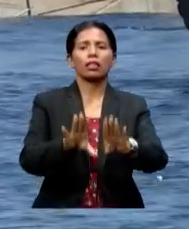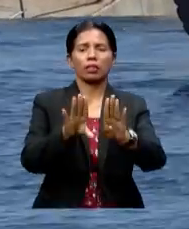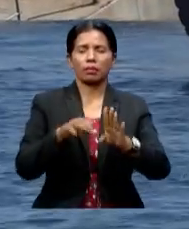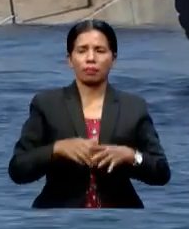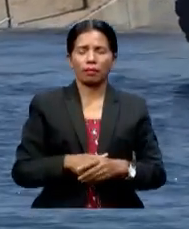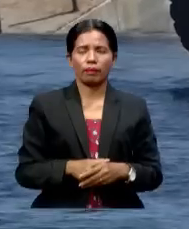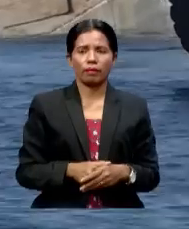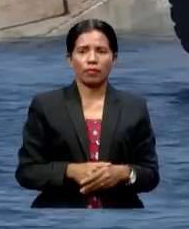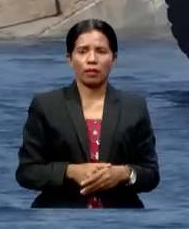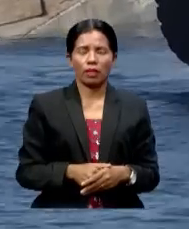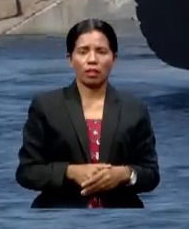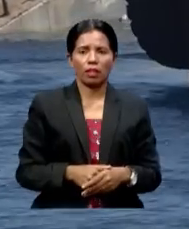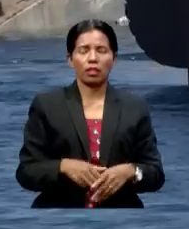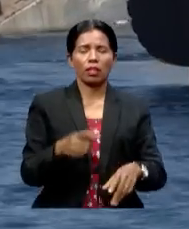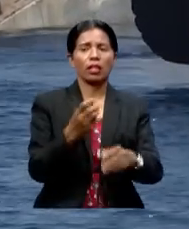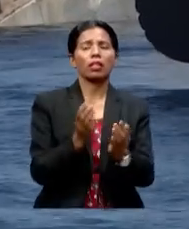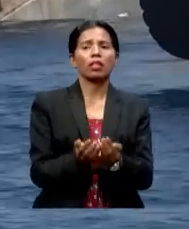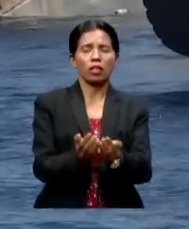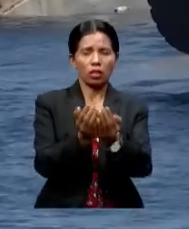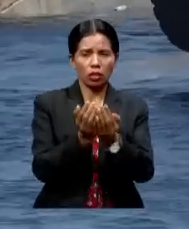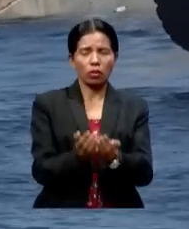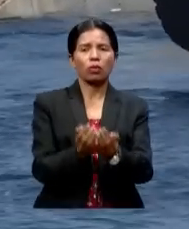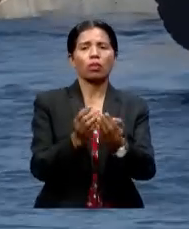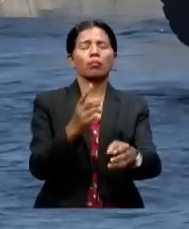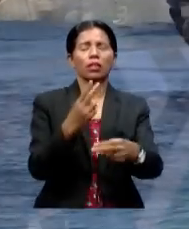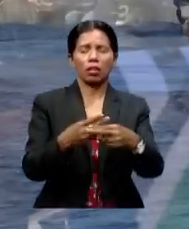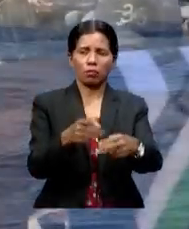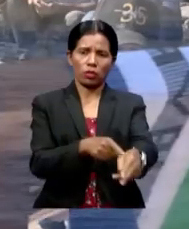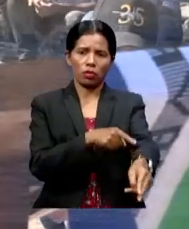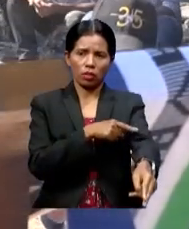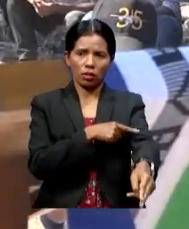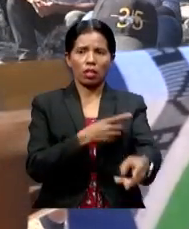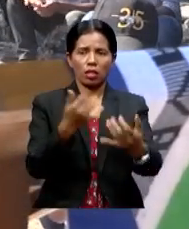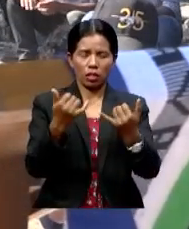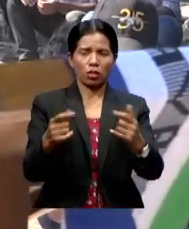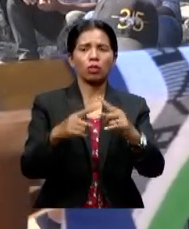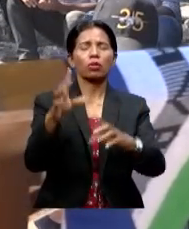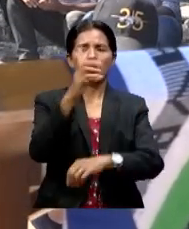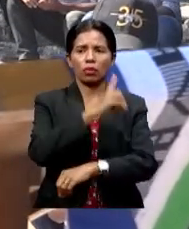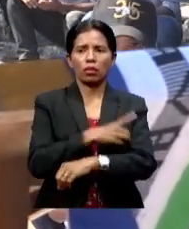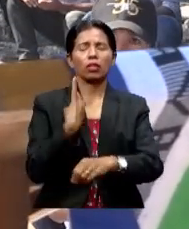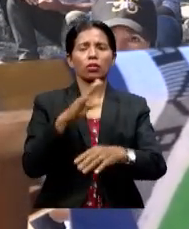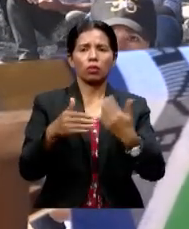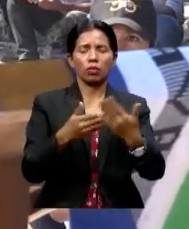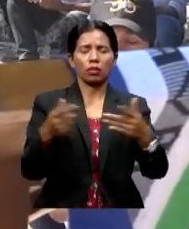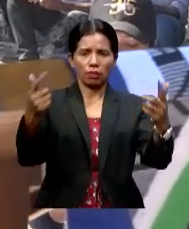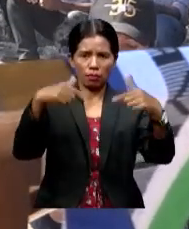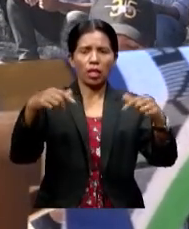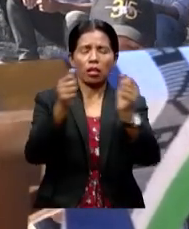fundamento Kamnasa, Lore Tempo Naruk, Odito i fase ikus mai loron ohin i te hotu mai hamutu ki